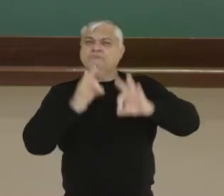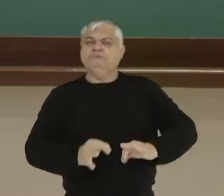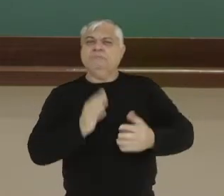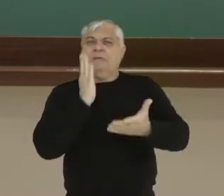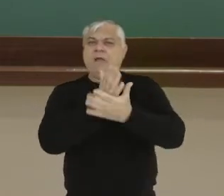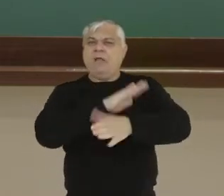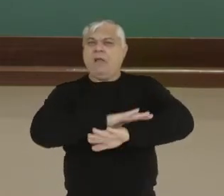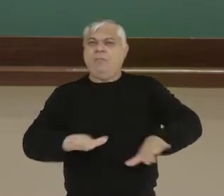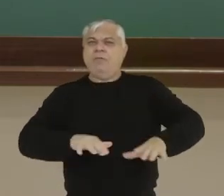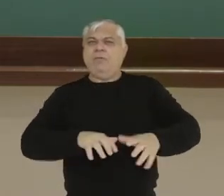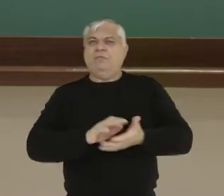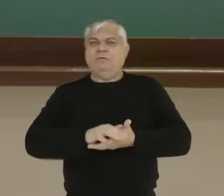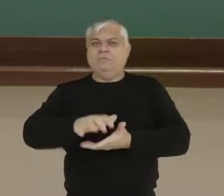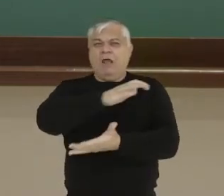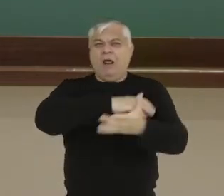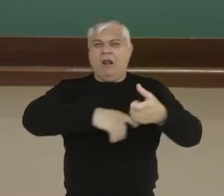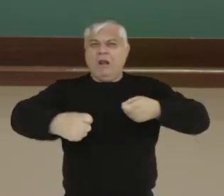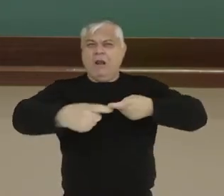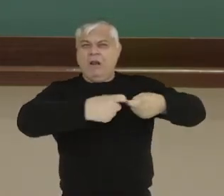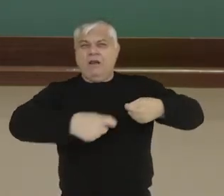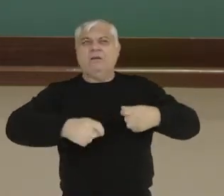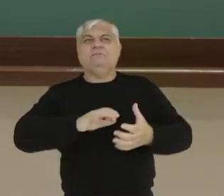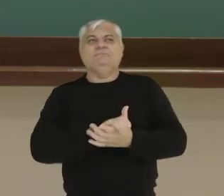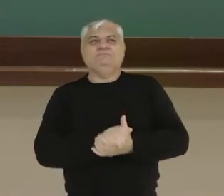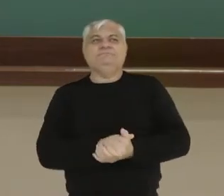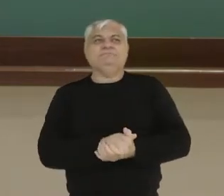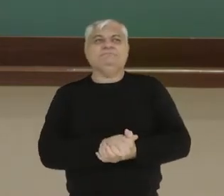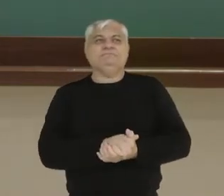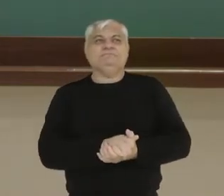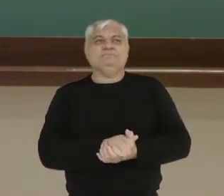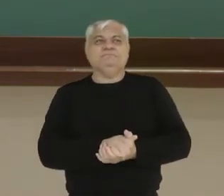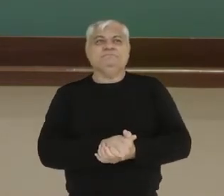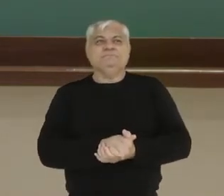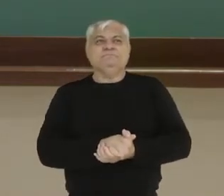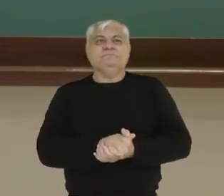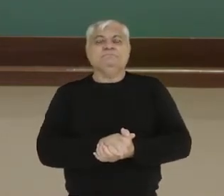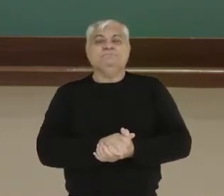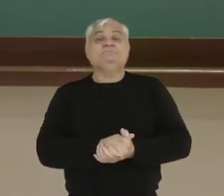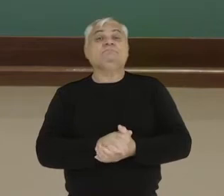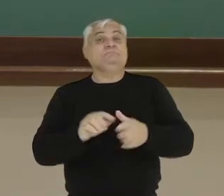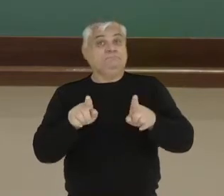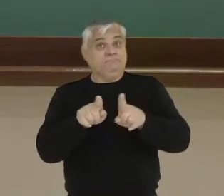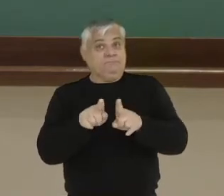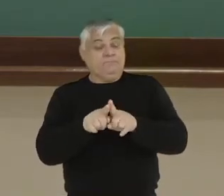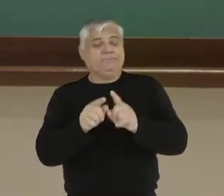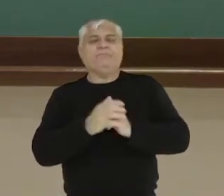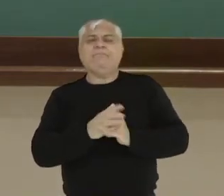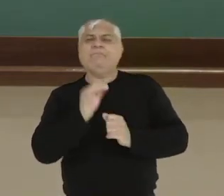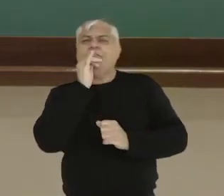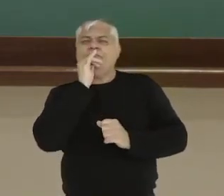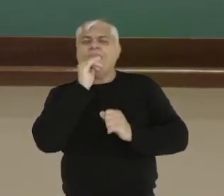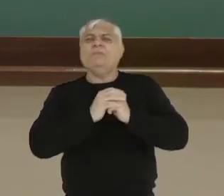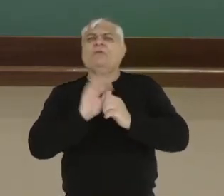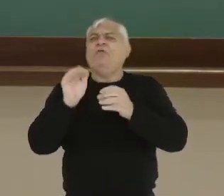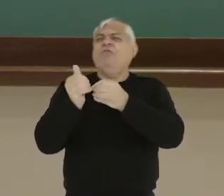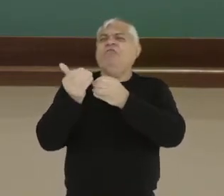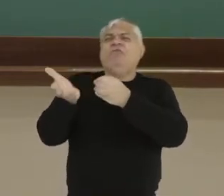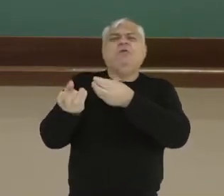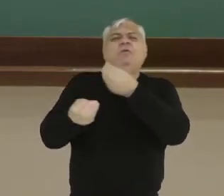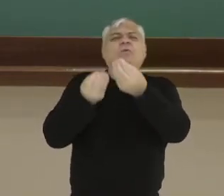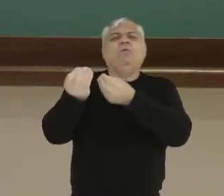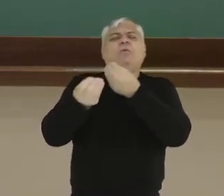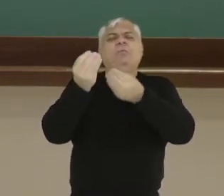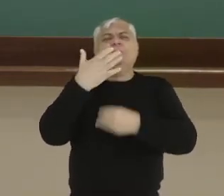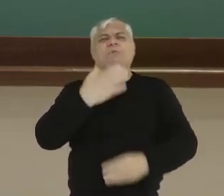da ordem social e civil no Brasil. Trago aqui para vocês, né, no campo externo, né, a atuação